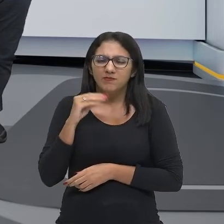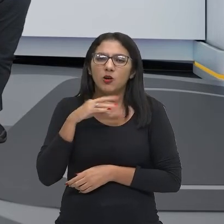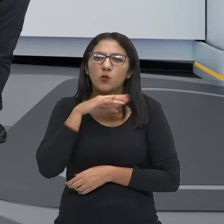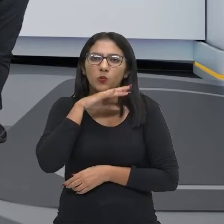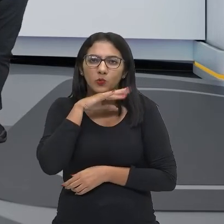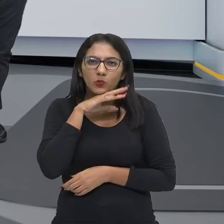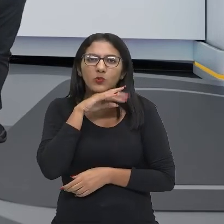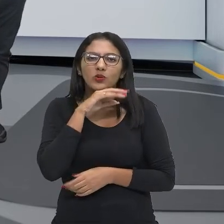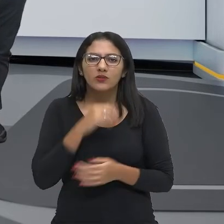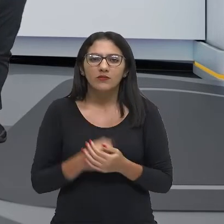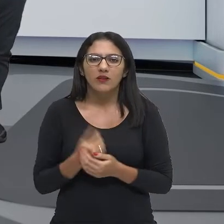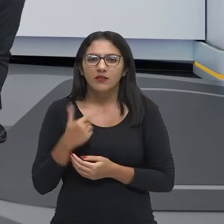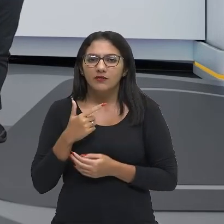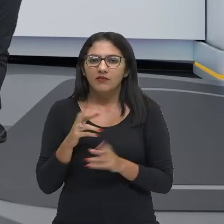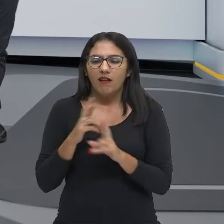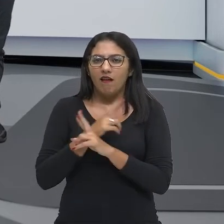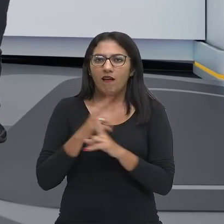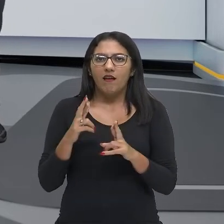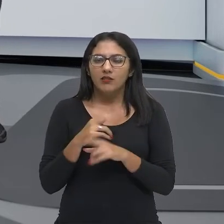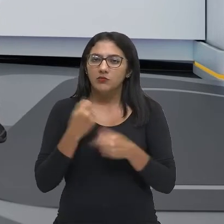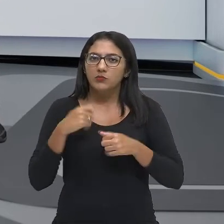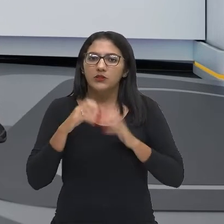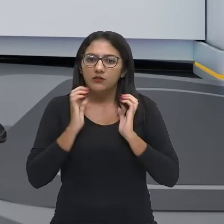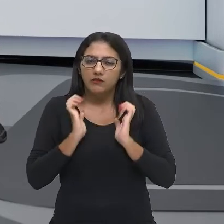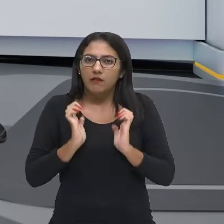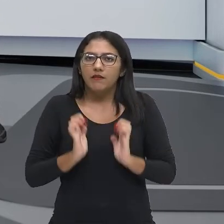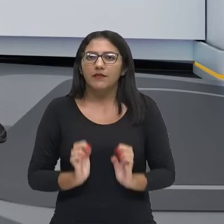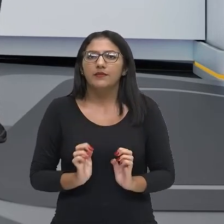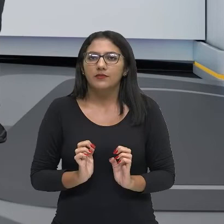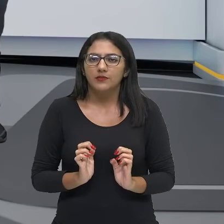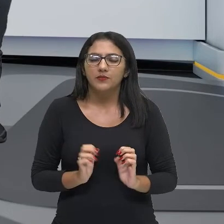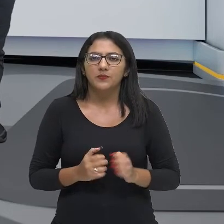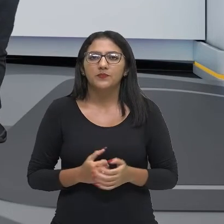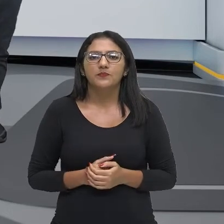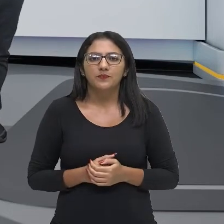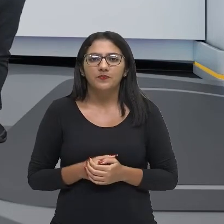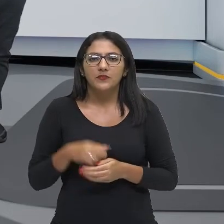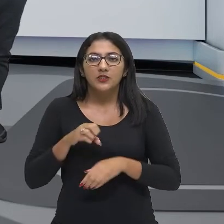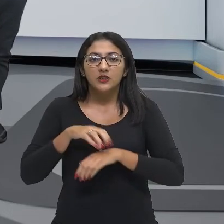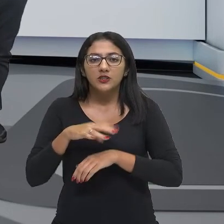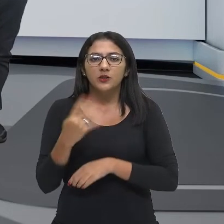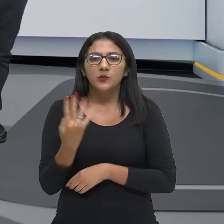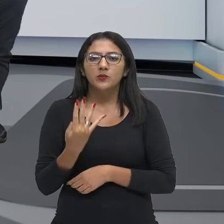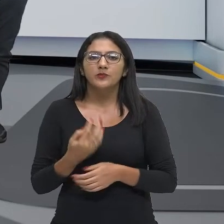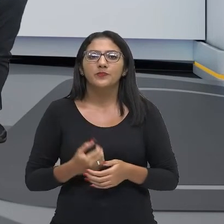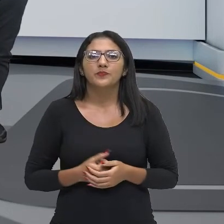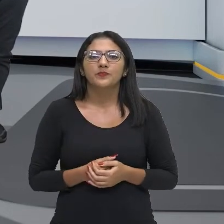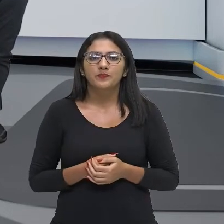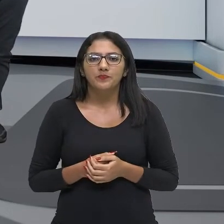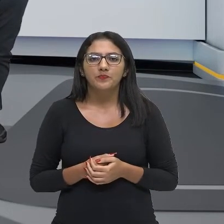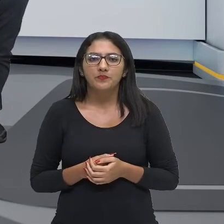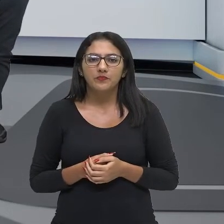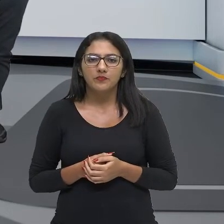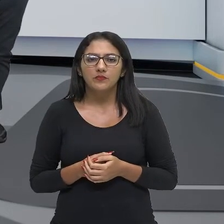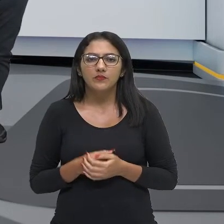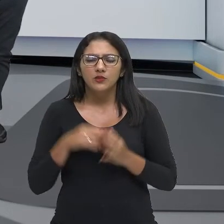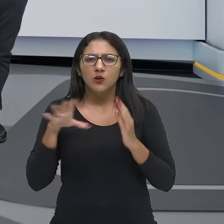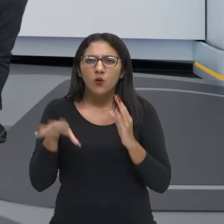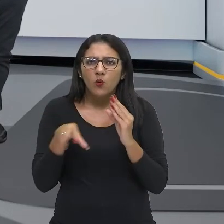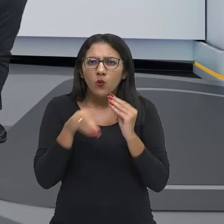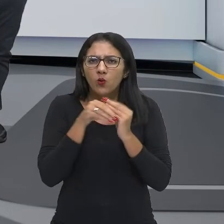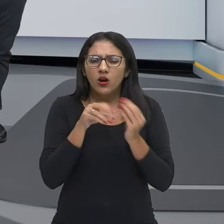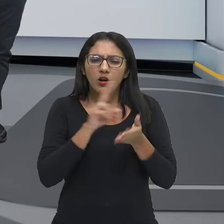que não se enquadra nas etiquetas virtuais da Netiqueta. Vamos para a dica 4. Não incluir